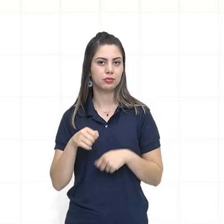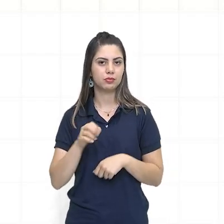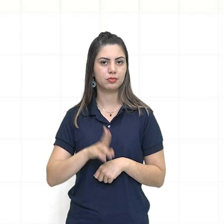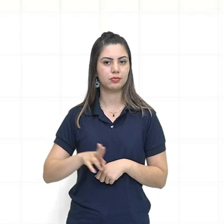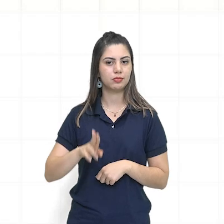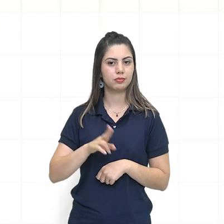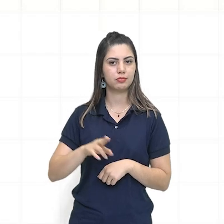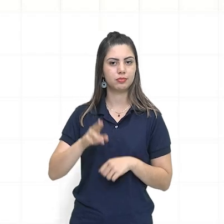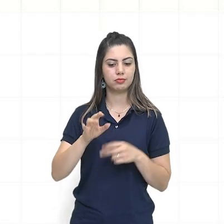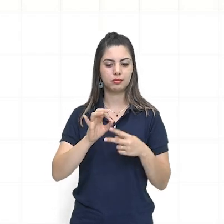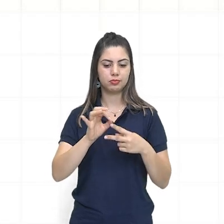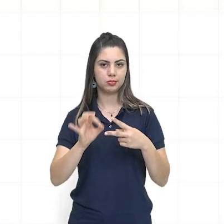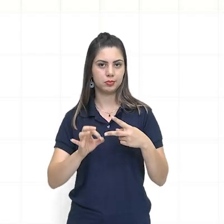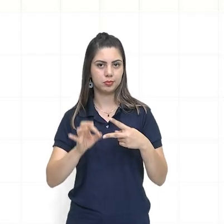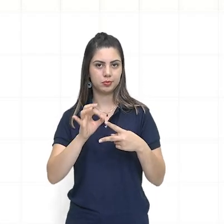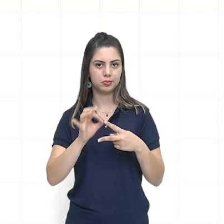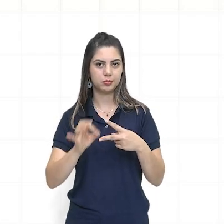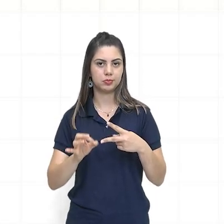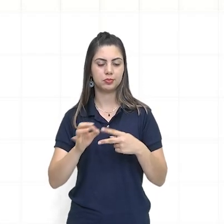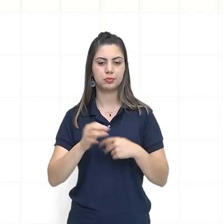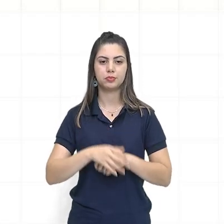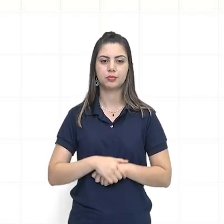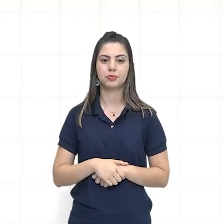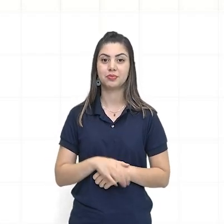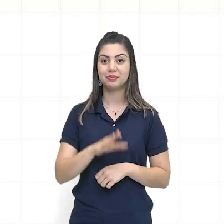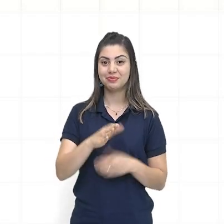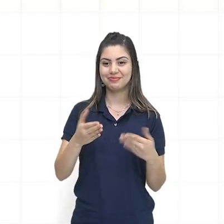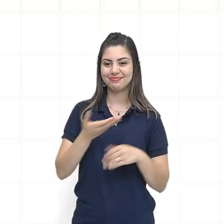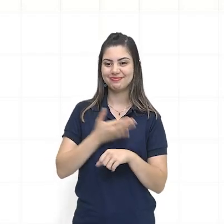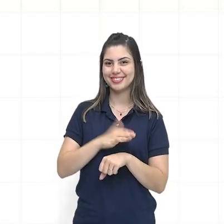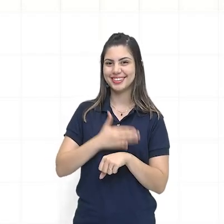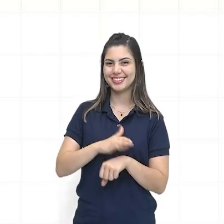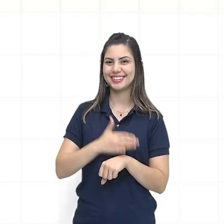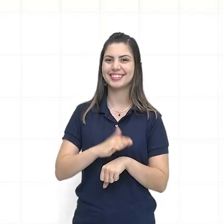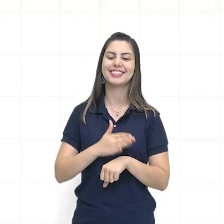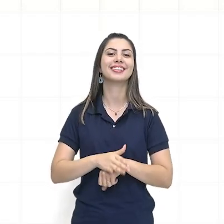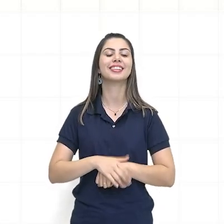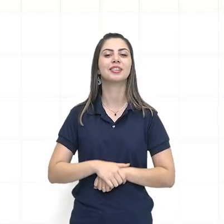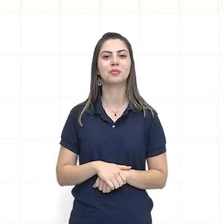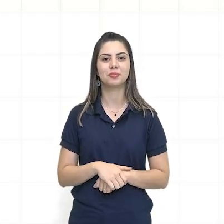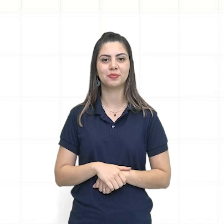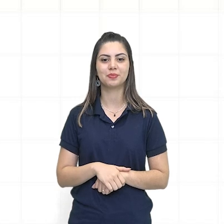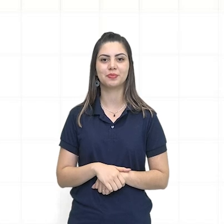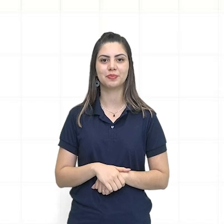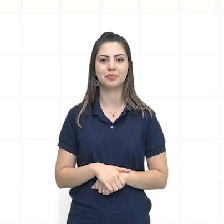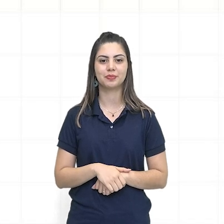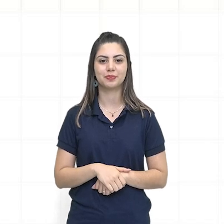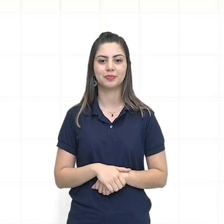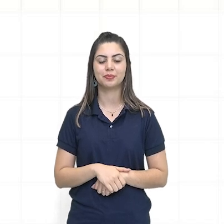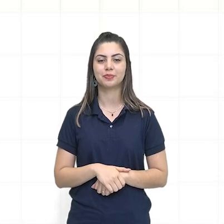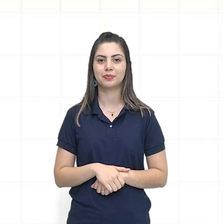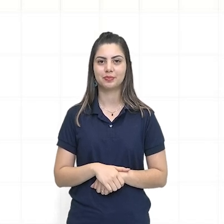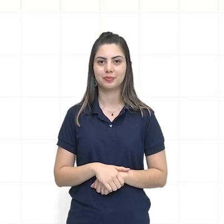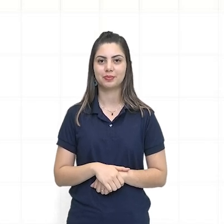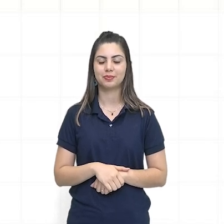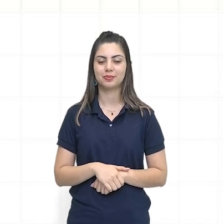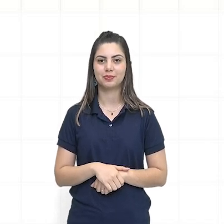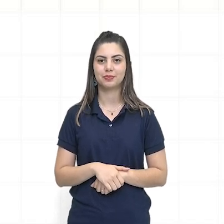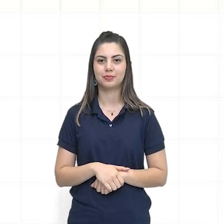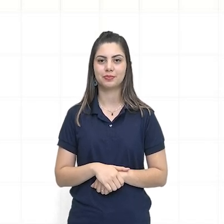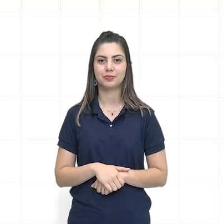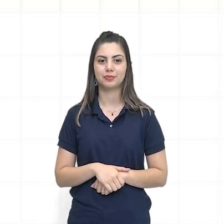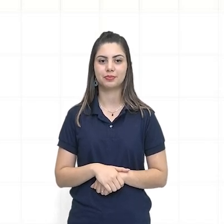medida dos ângulos. Agora, a gente vai exercitar um pouquinho o que a gente já aprendeu até